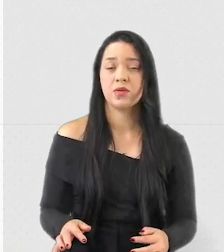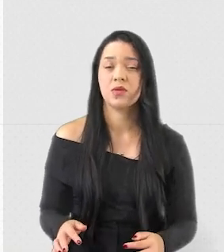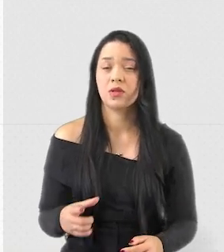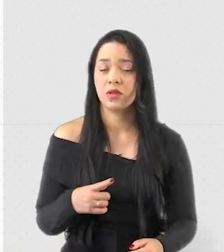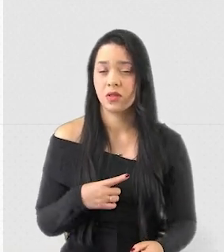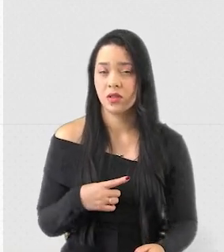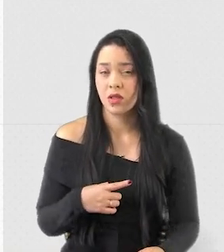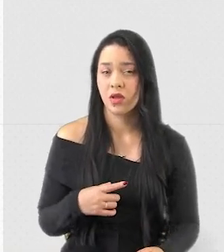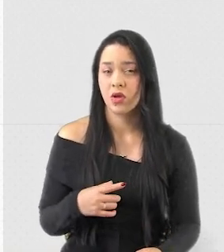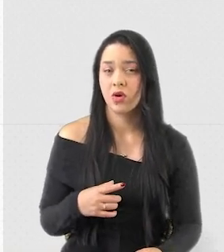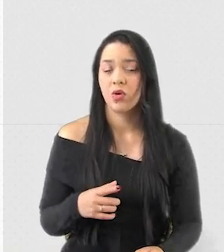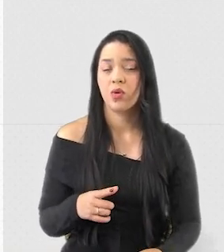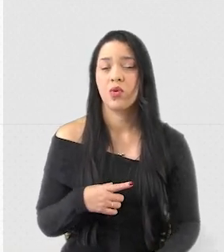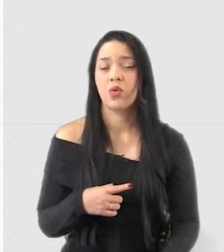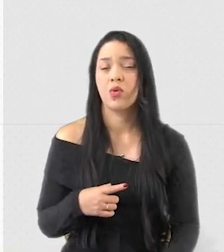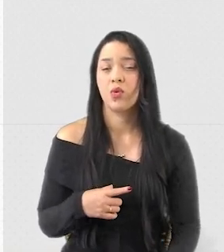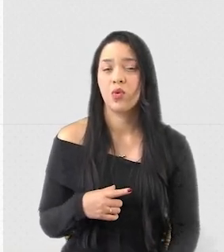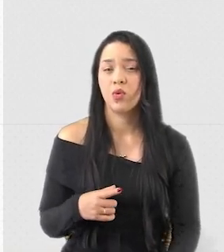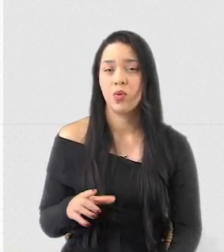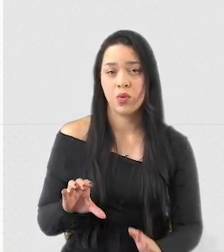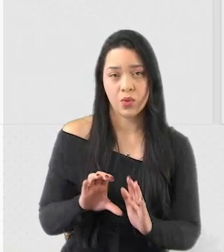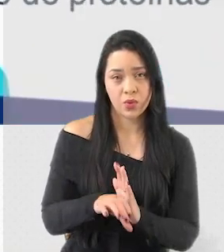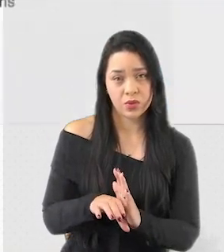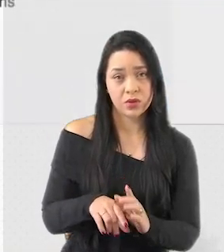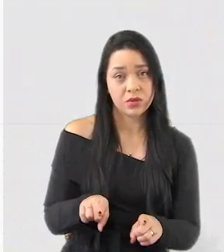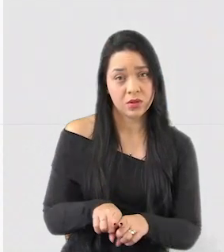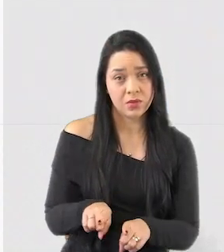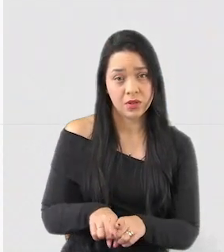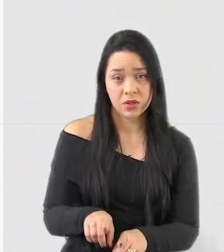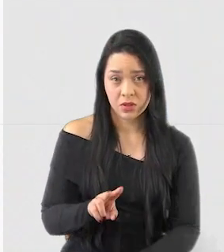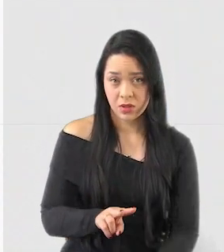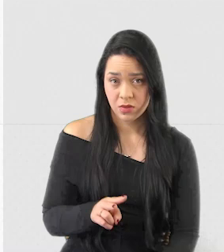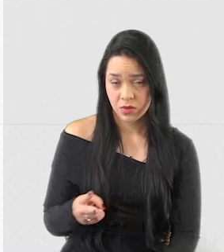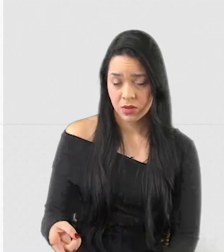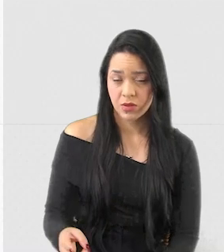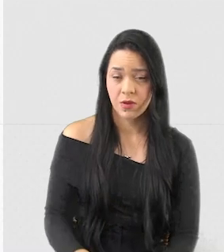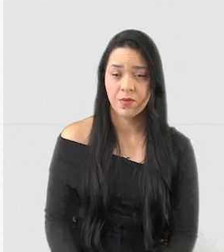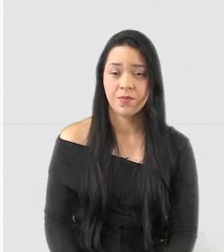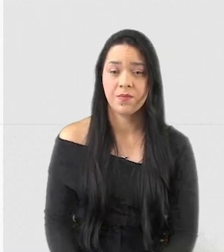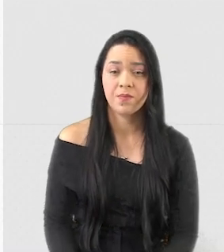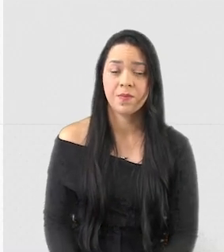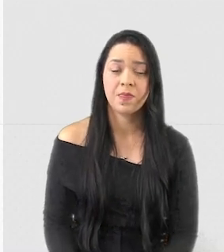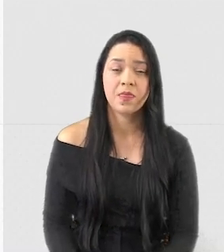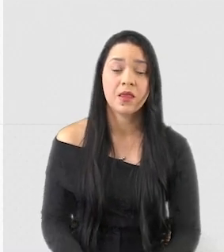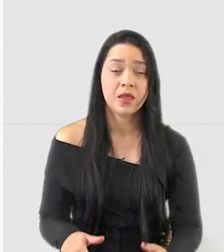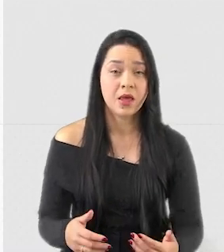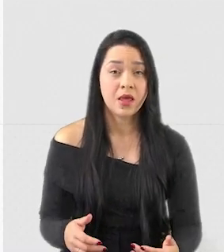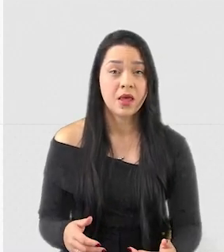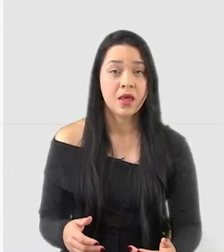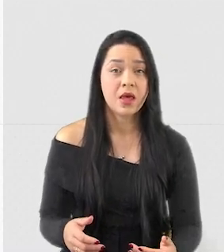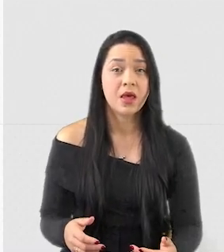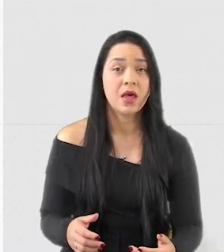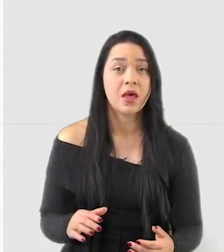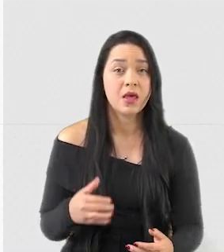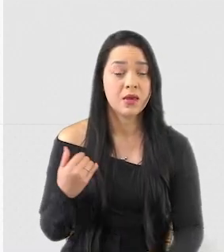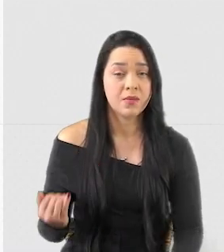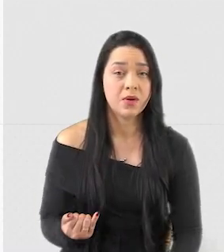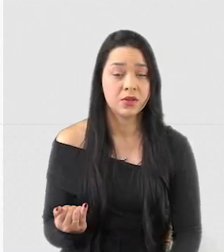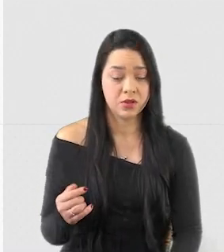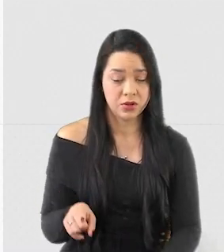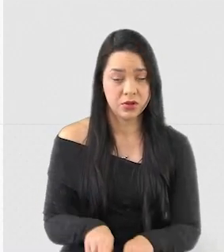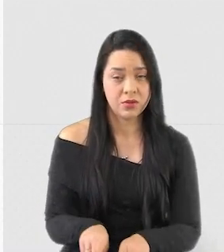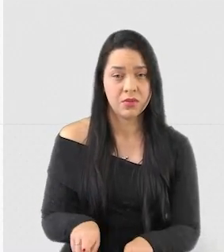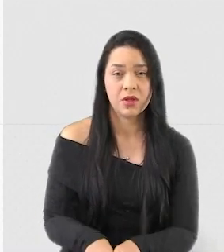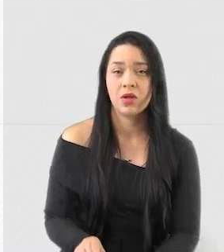de duplicação, de transcrição e de tradução, tá bom? E aí, pessoal, é importante também a gente